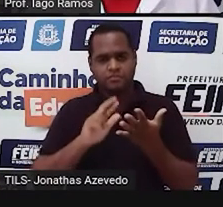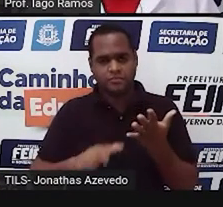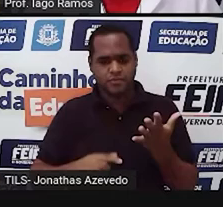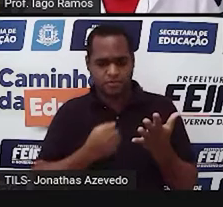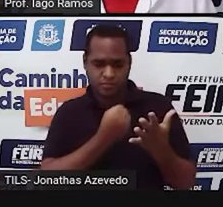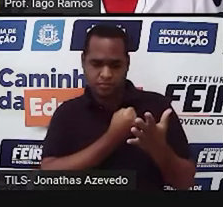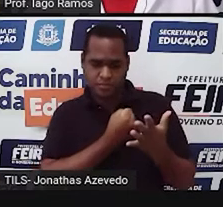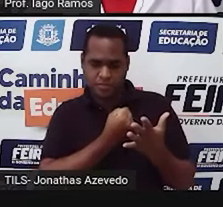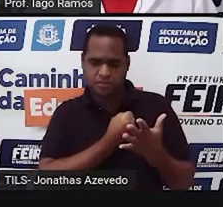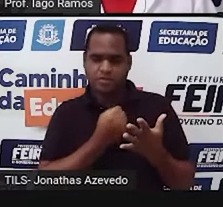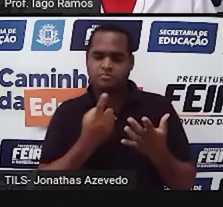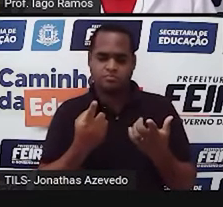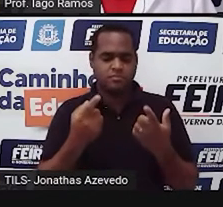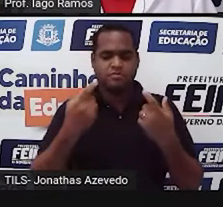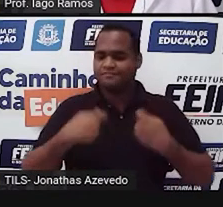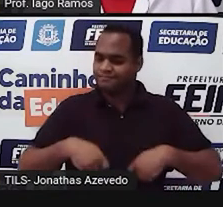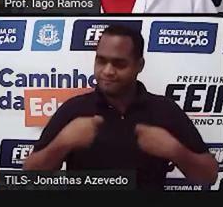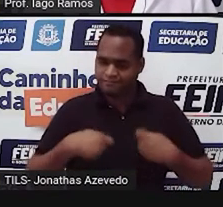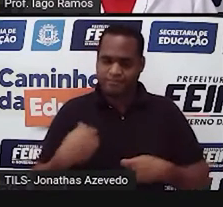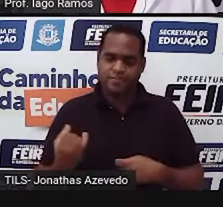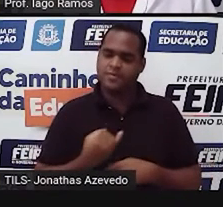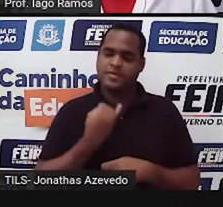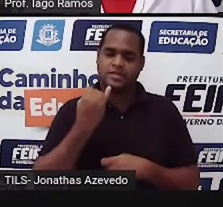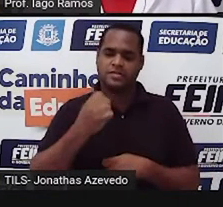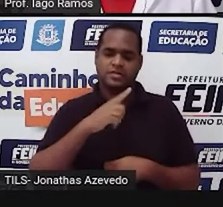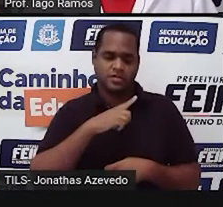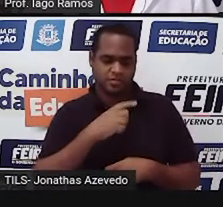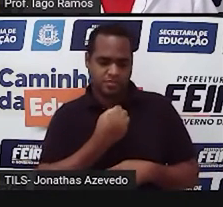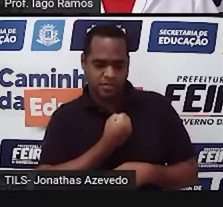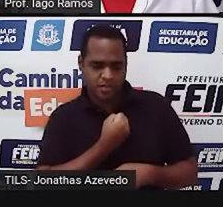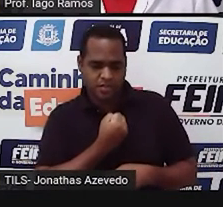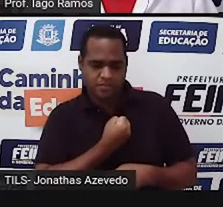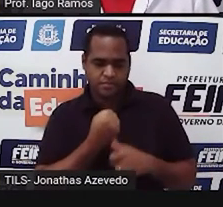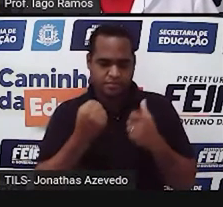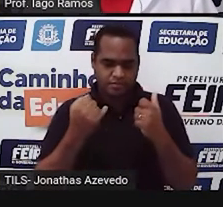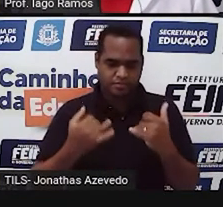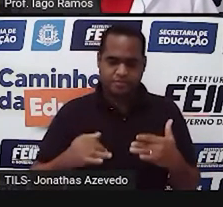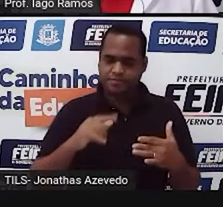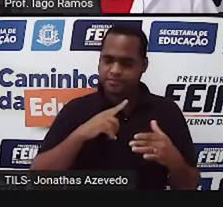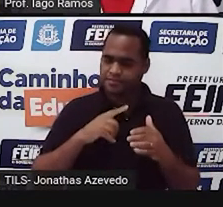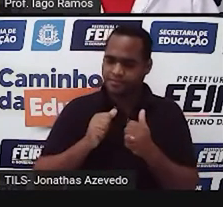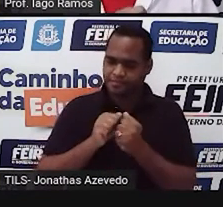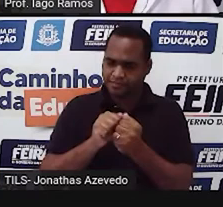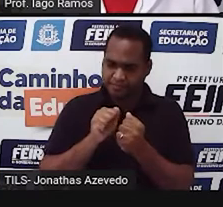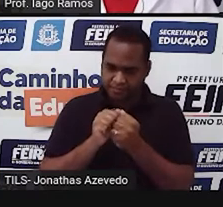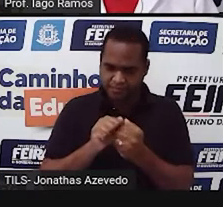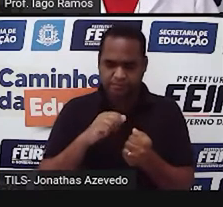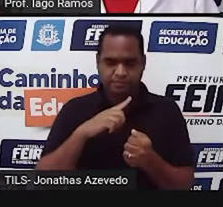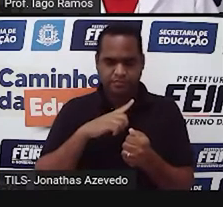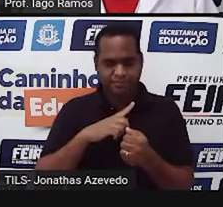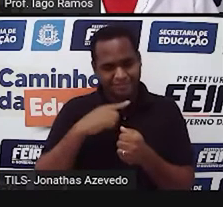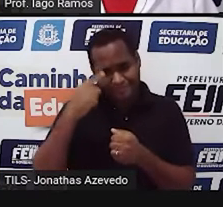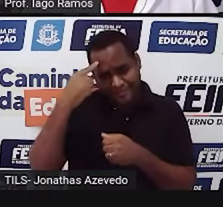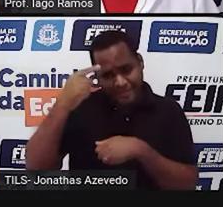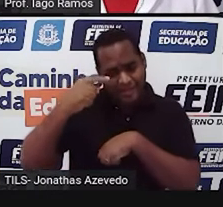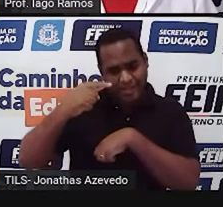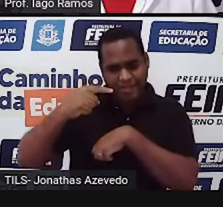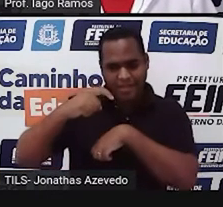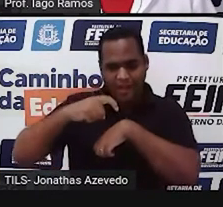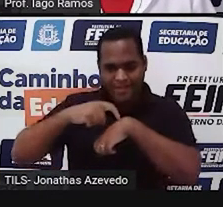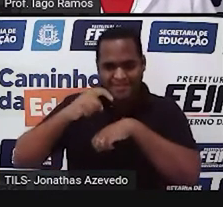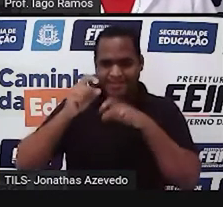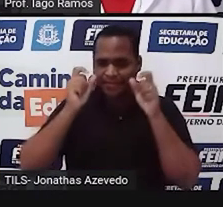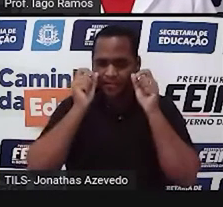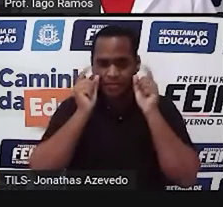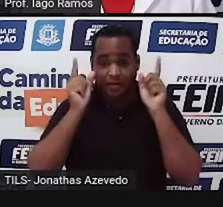precisar o tempo todo dos números é que eles né nos acompanham desde a hora que a gente abre